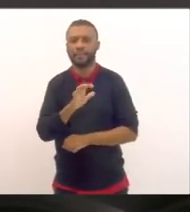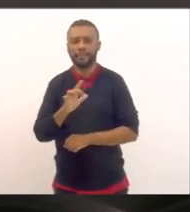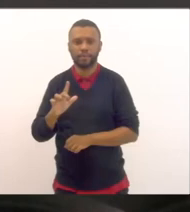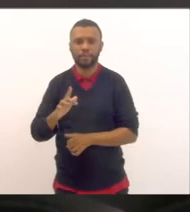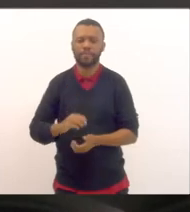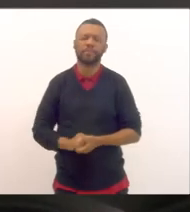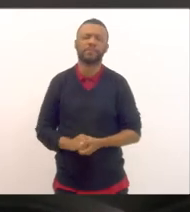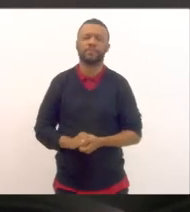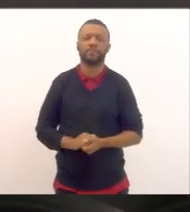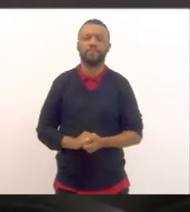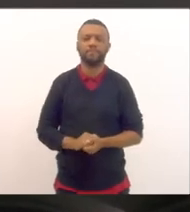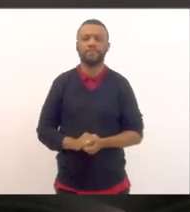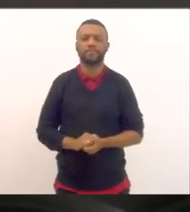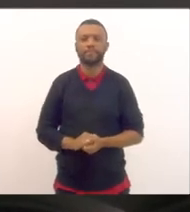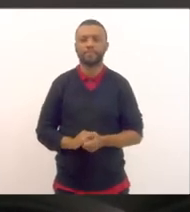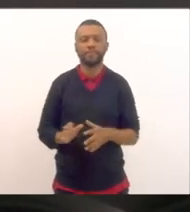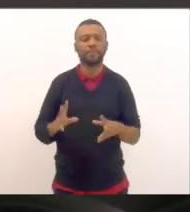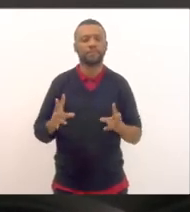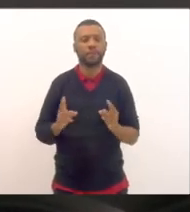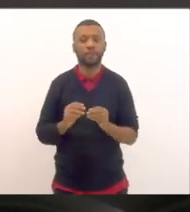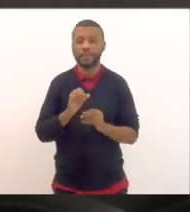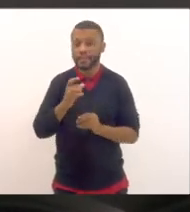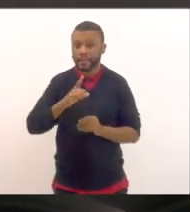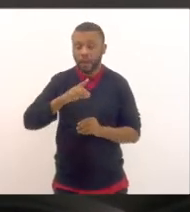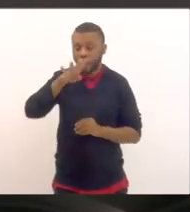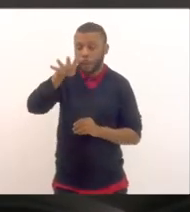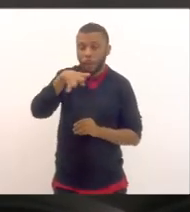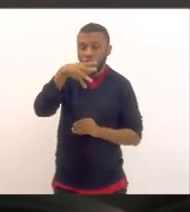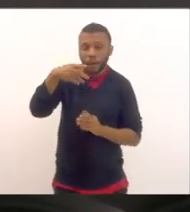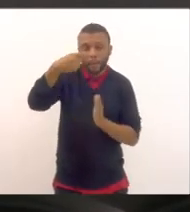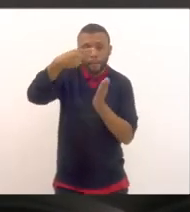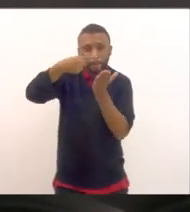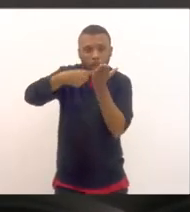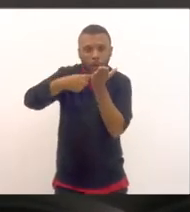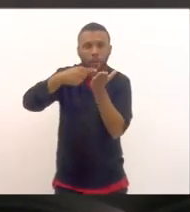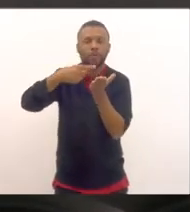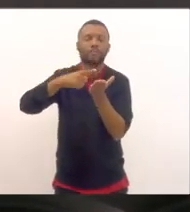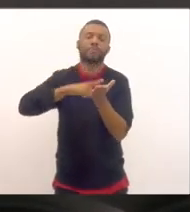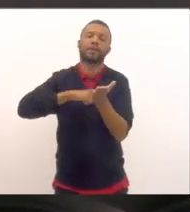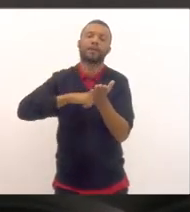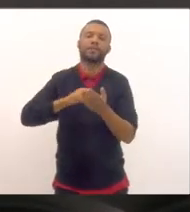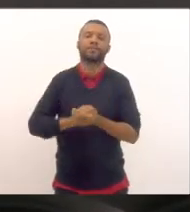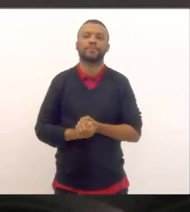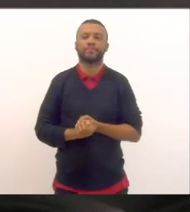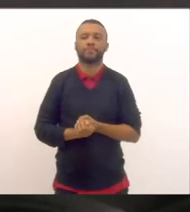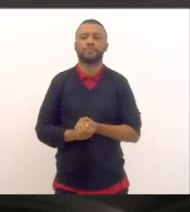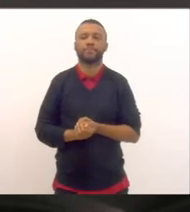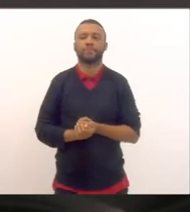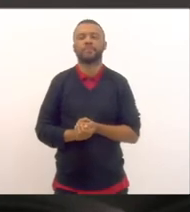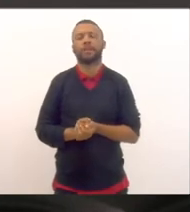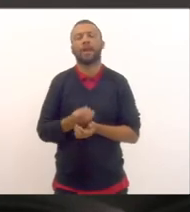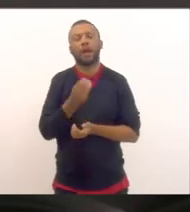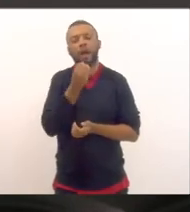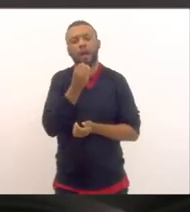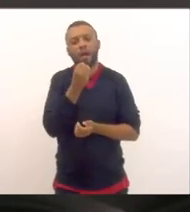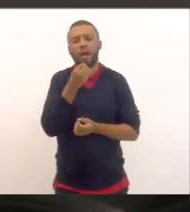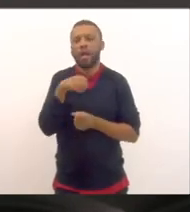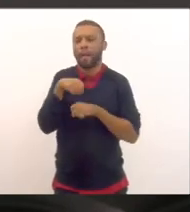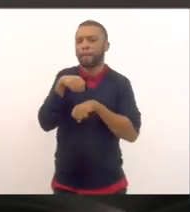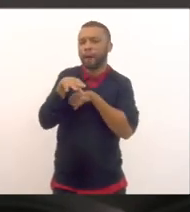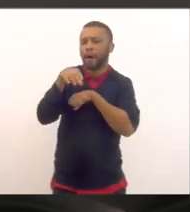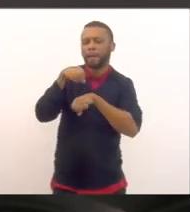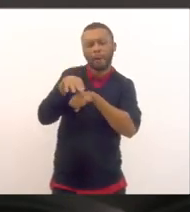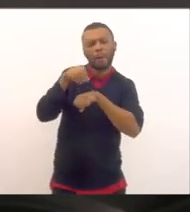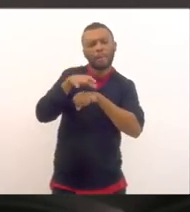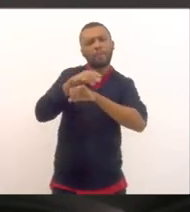olha se existe o programa e evidentemente anunciado e muito